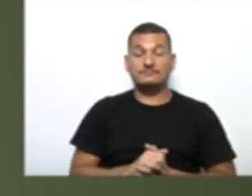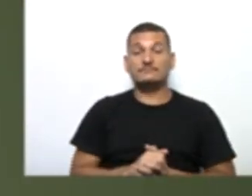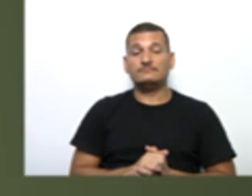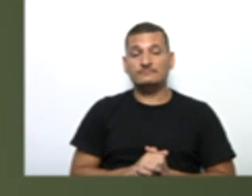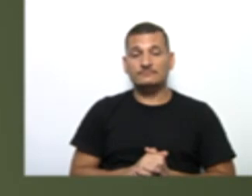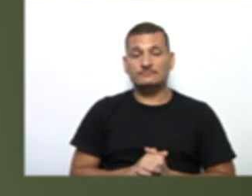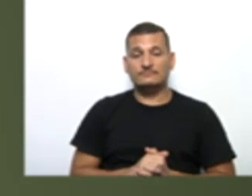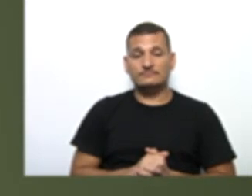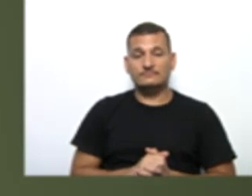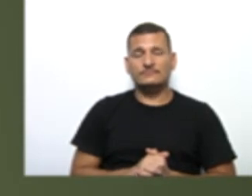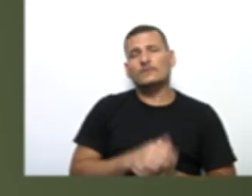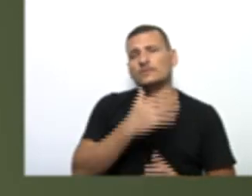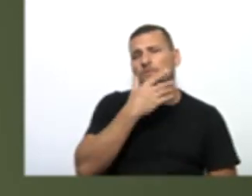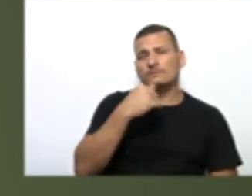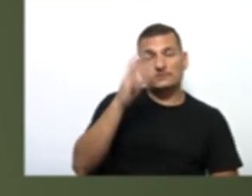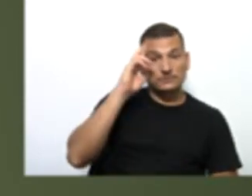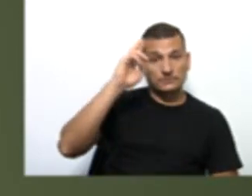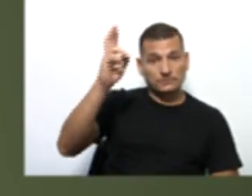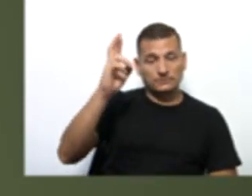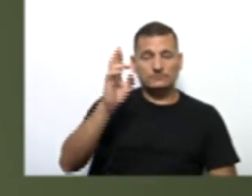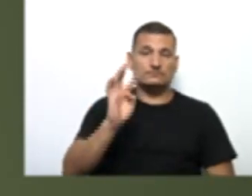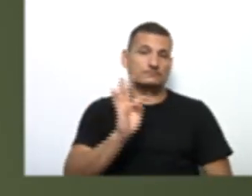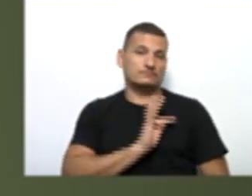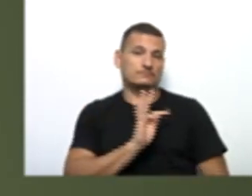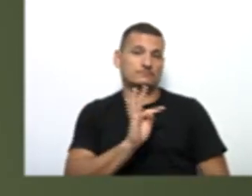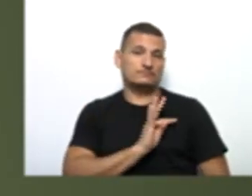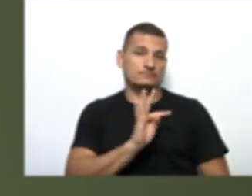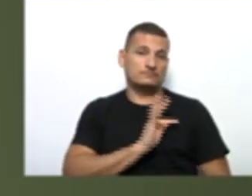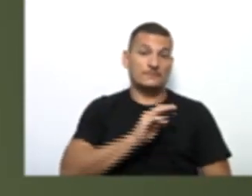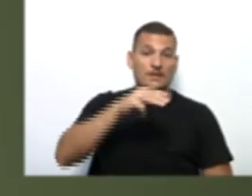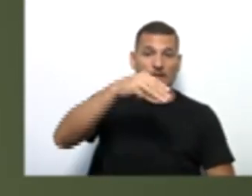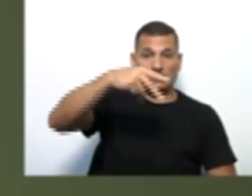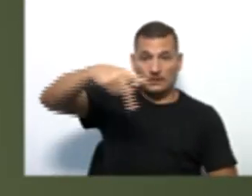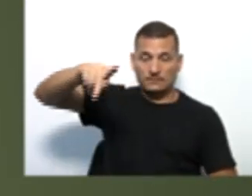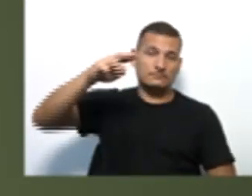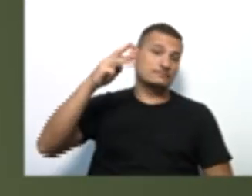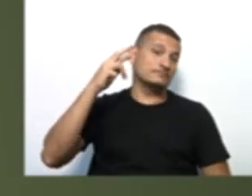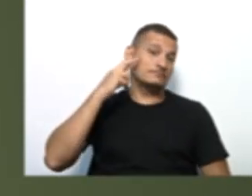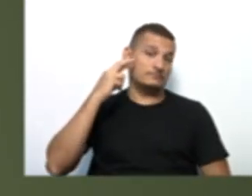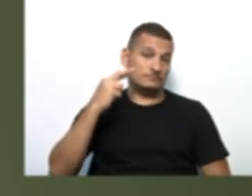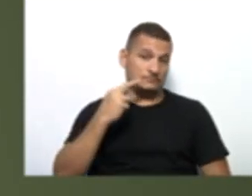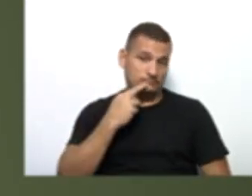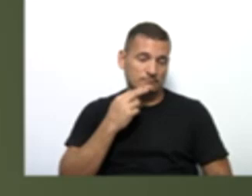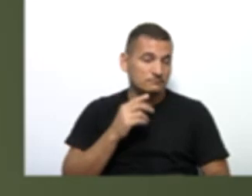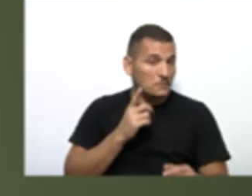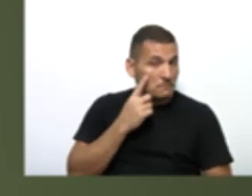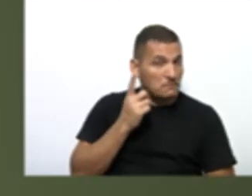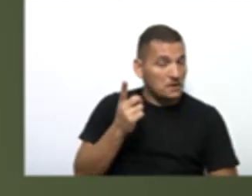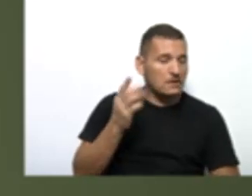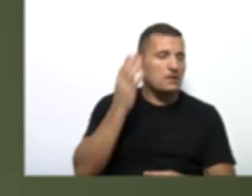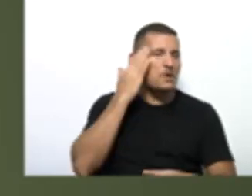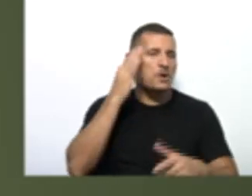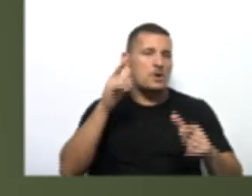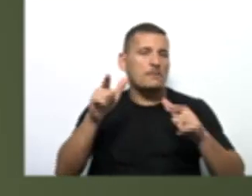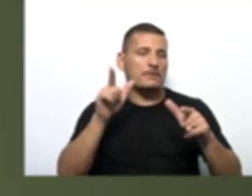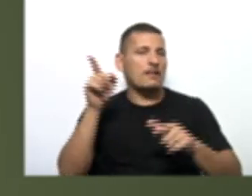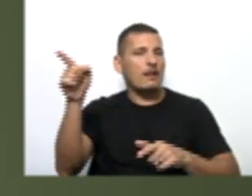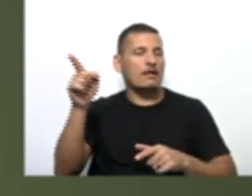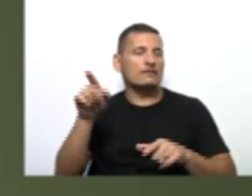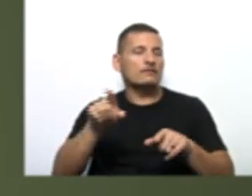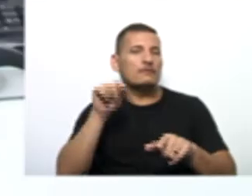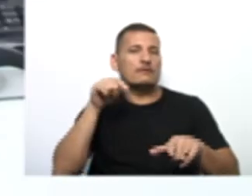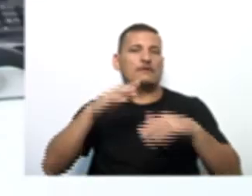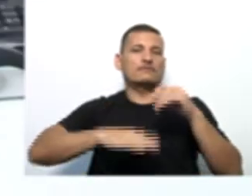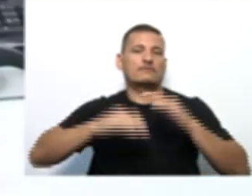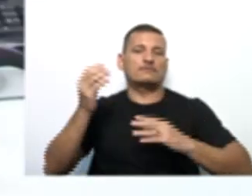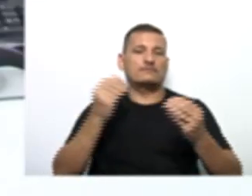Saulo Nascimento, diretor de tecnologia do Ministério Público de Rondônia. Saiba como é trabalhar lá e sobre a escolha dessa